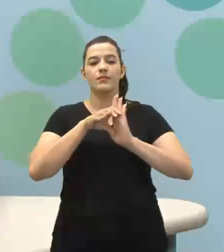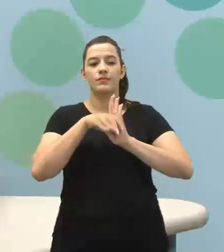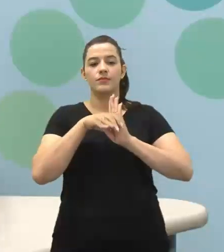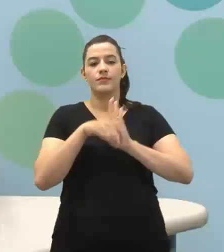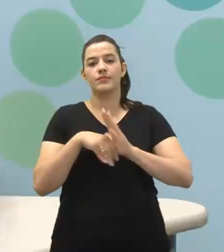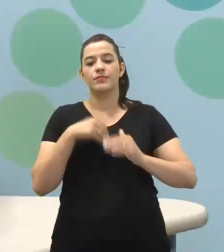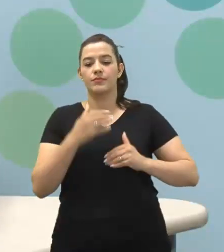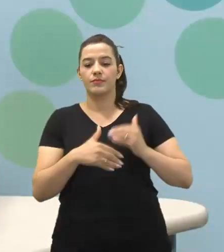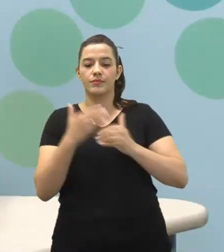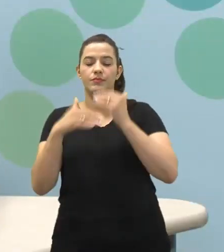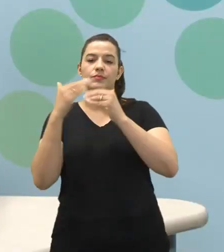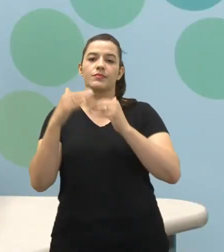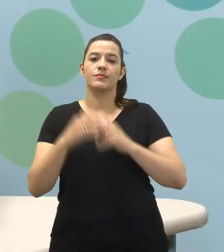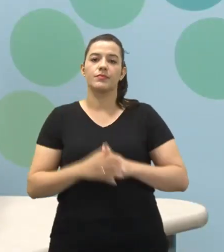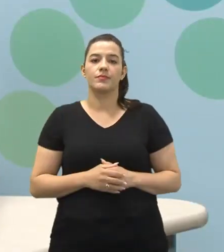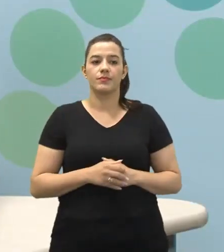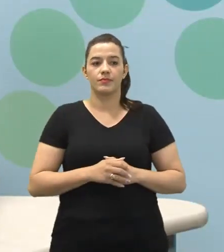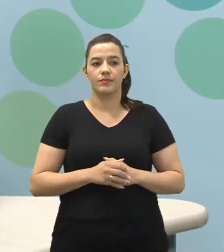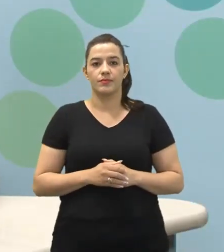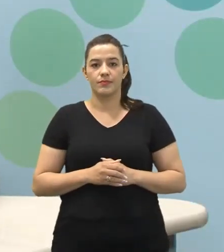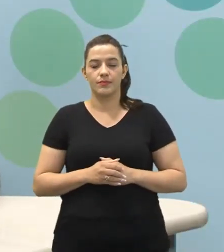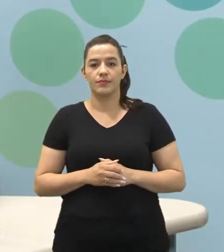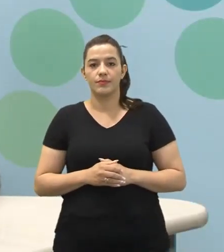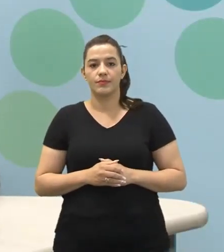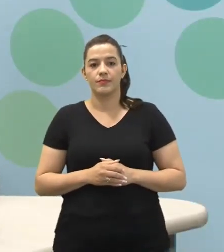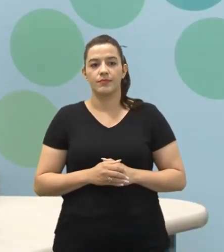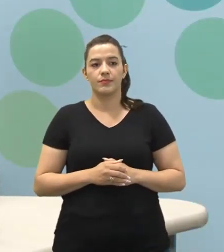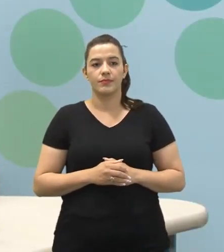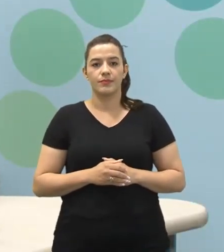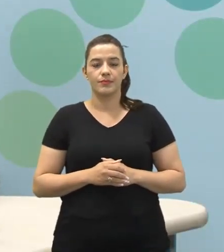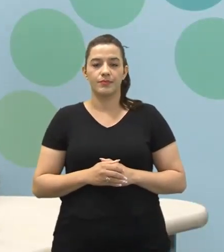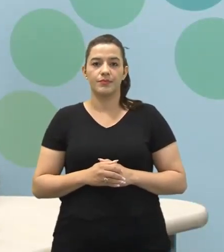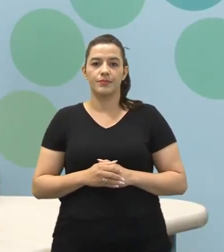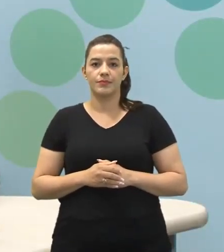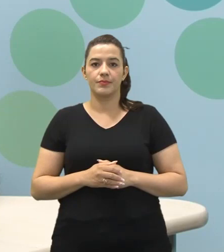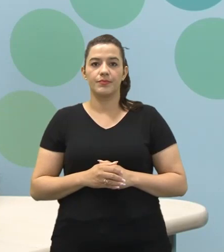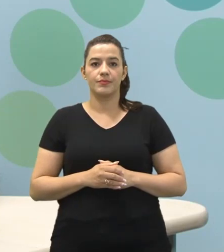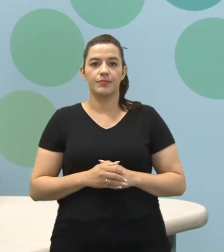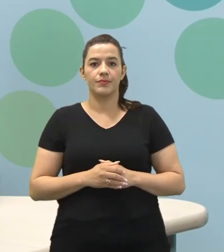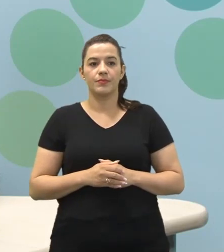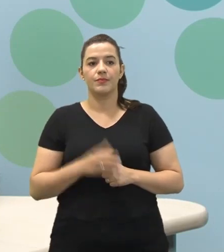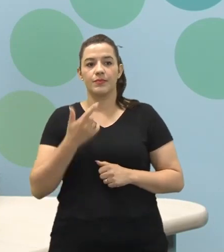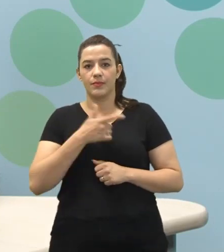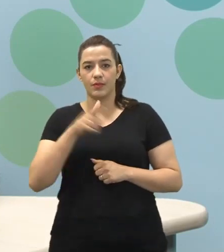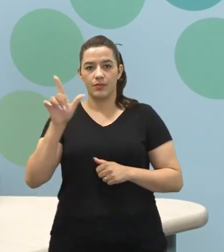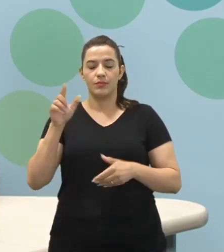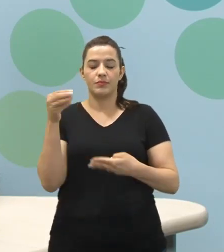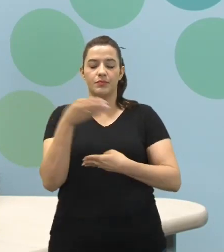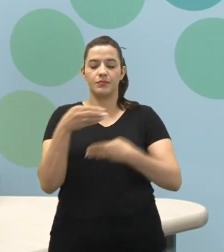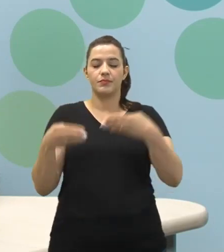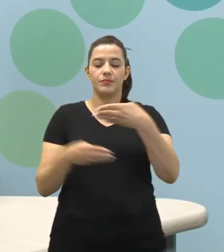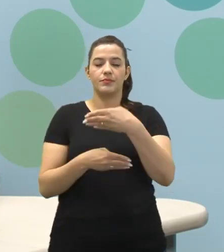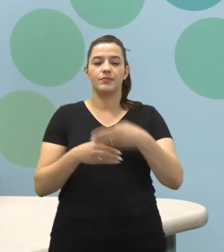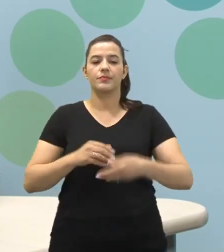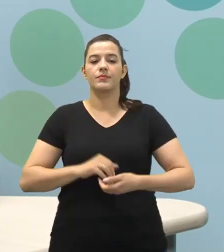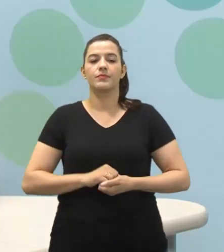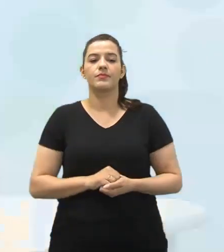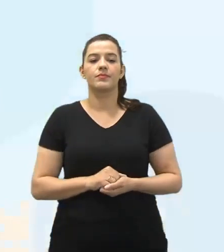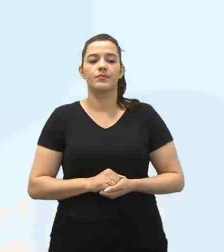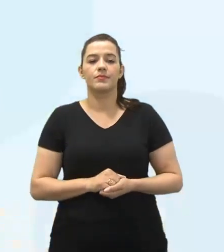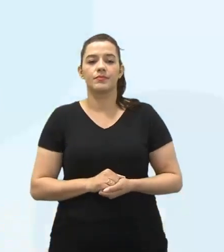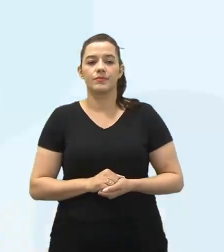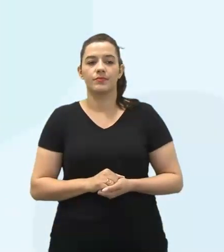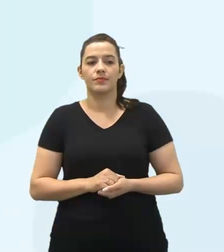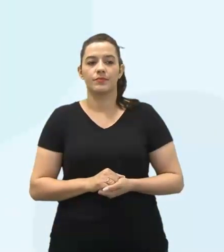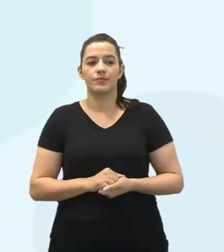de procedimentos Fatos e ferramentas matemáticas Ok o próximo slide por favor